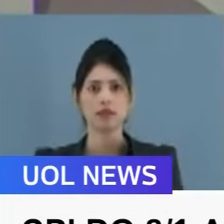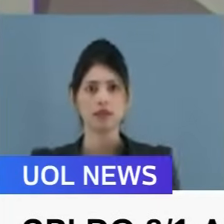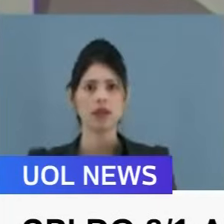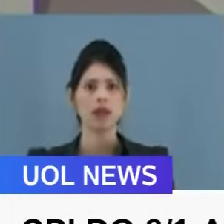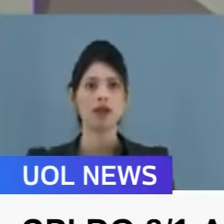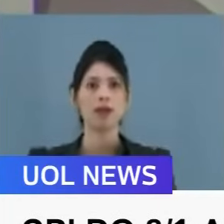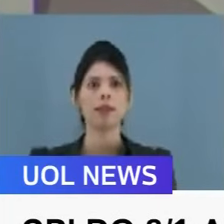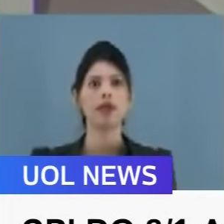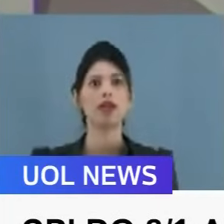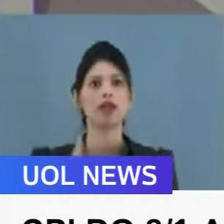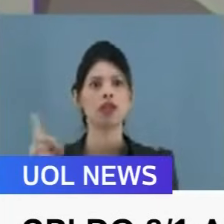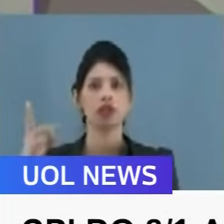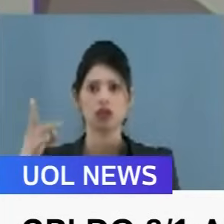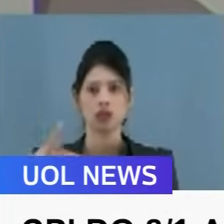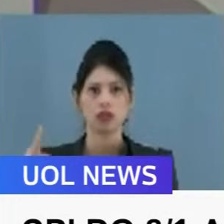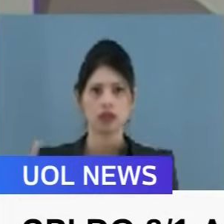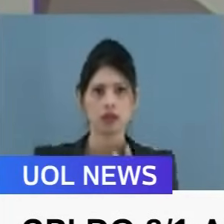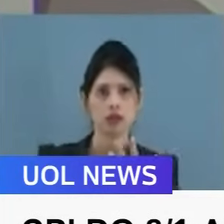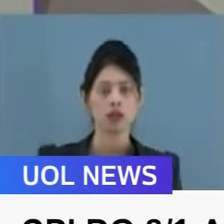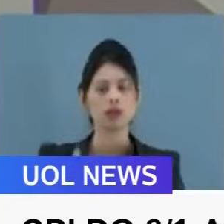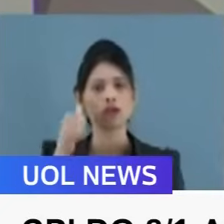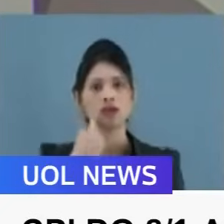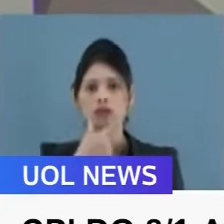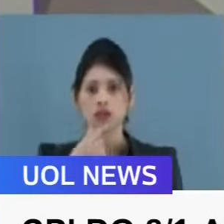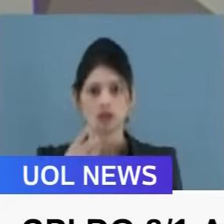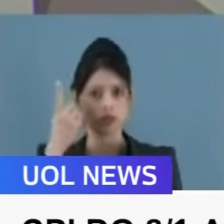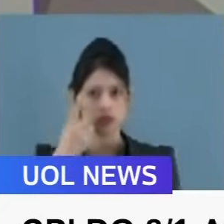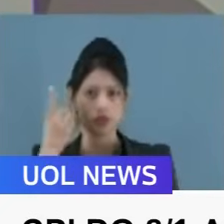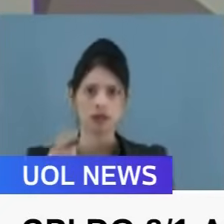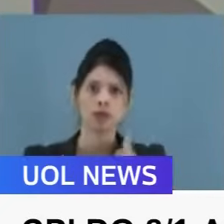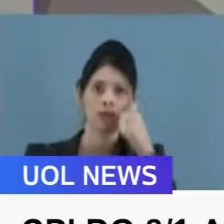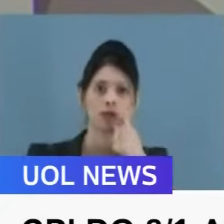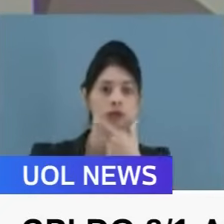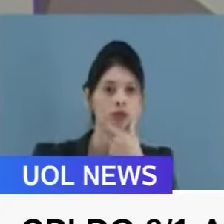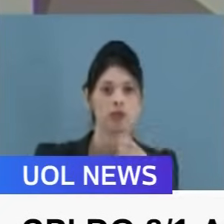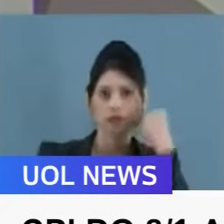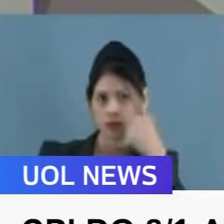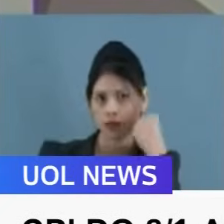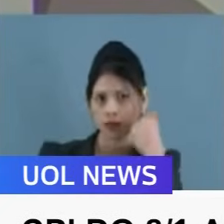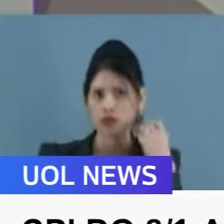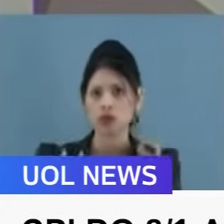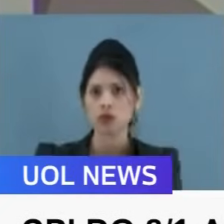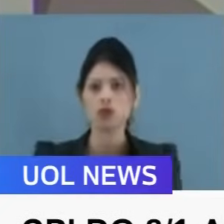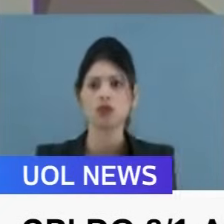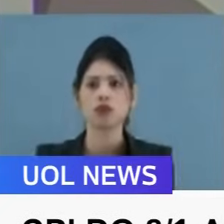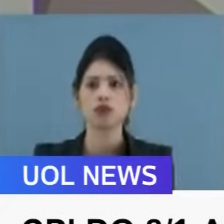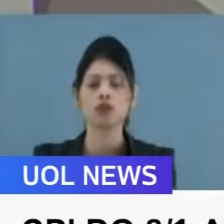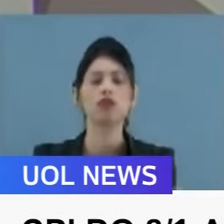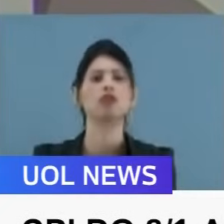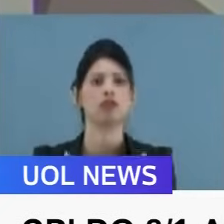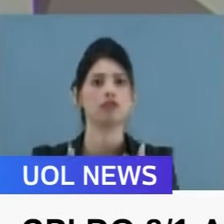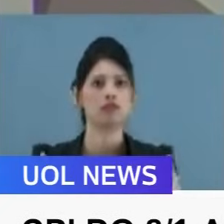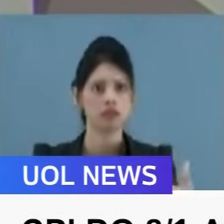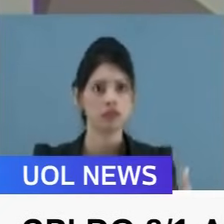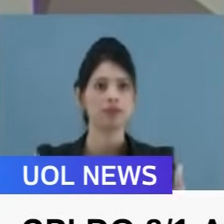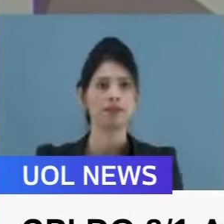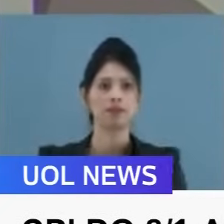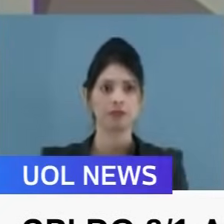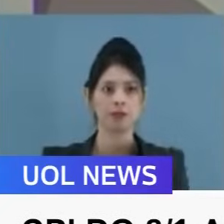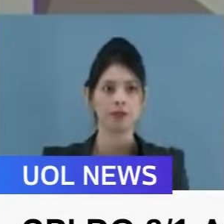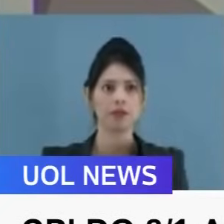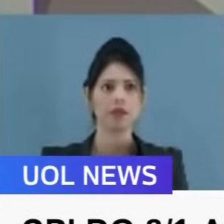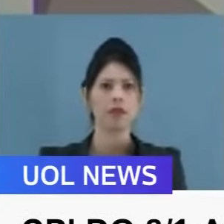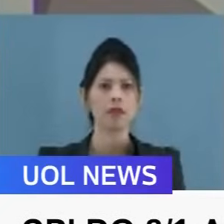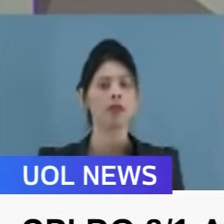tendo que fazer essa regulação. Então, essa é uma parte bem delicada no depoimento do Sargento dos Reis. E outra